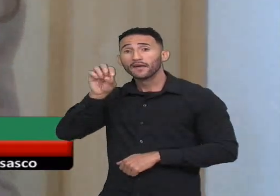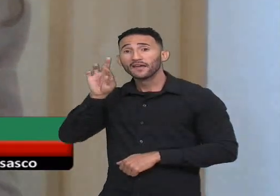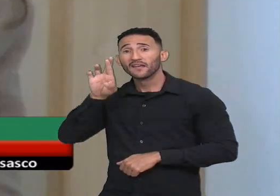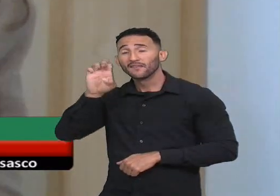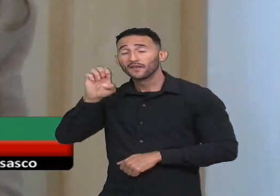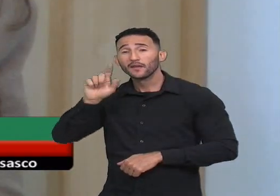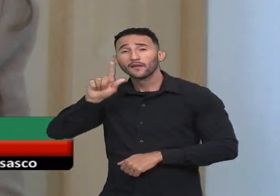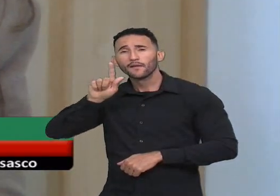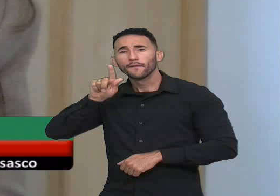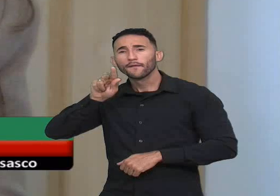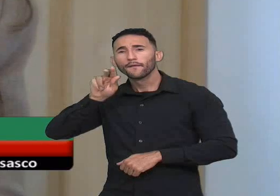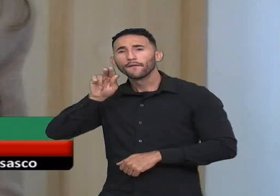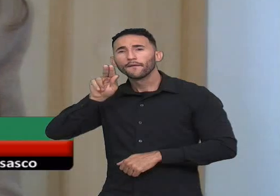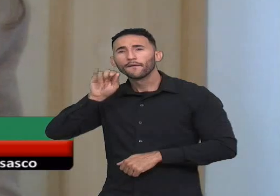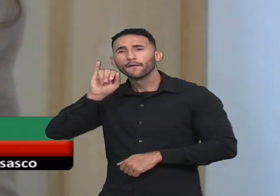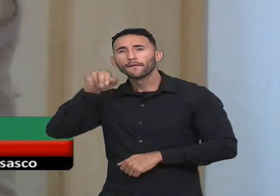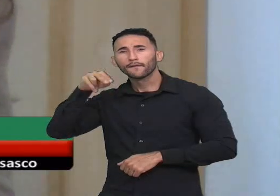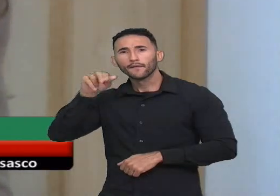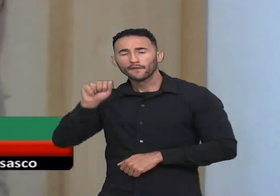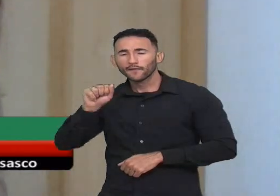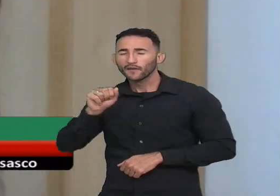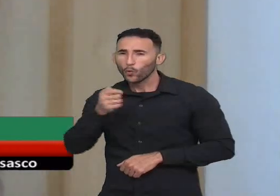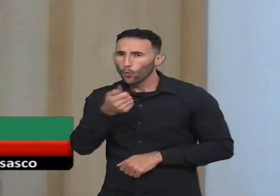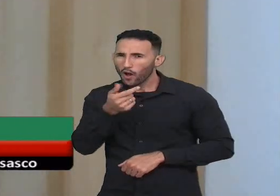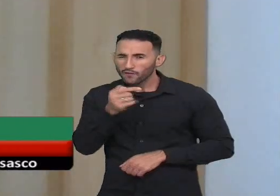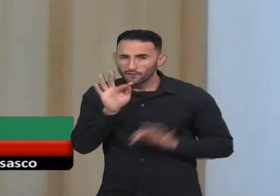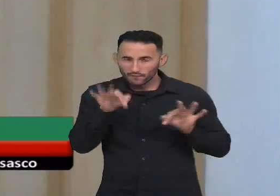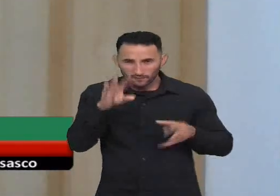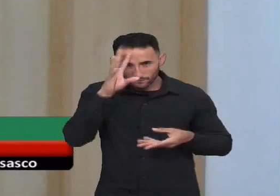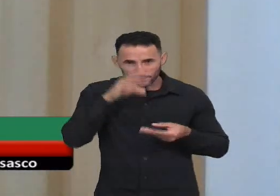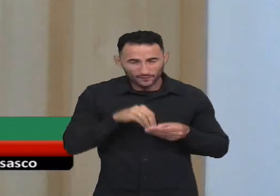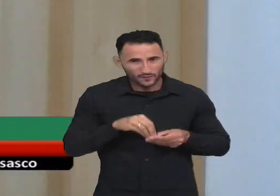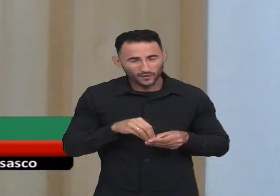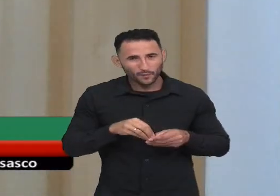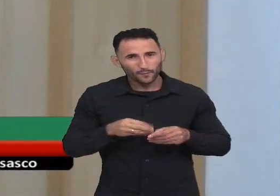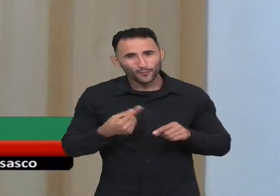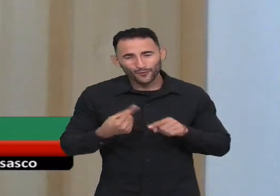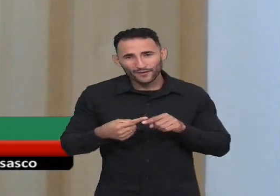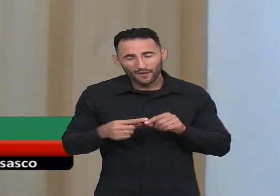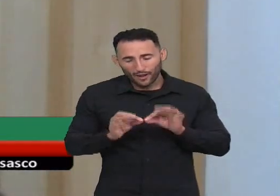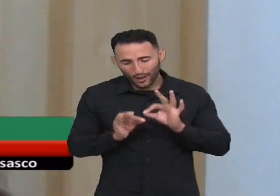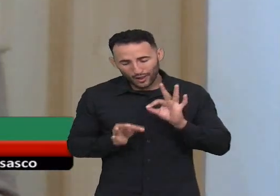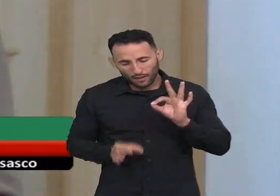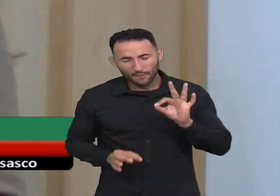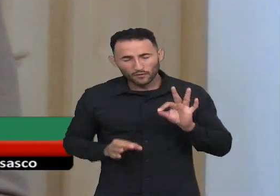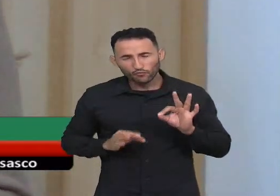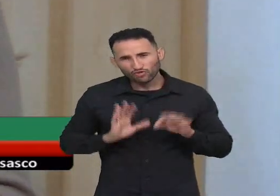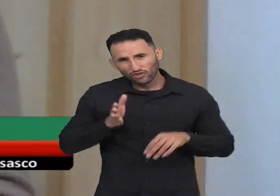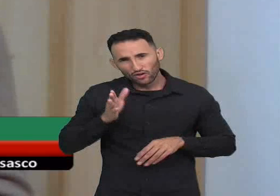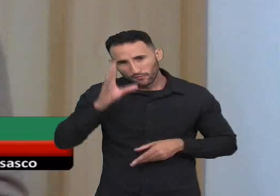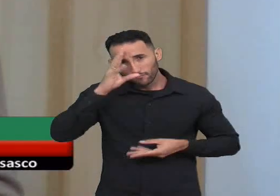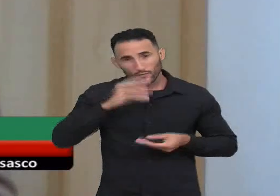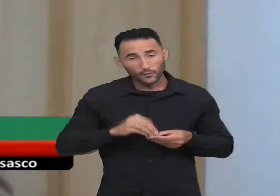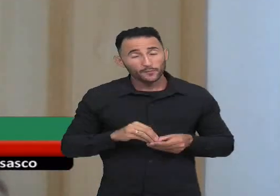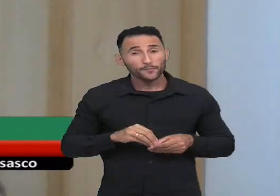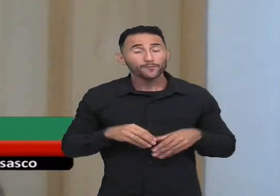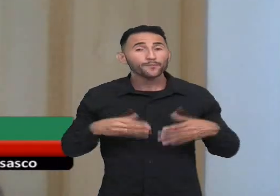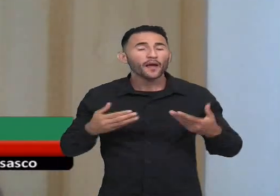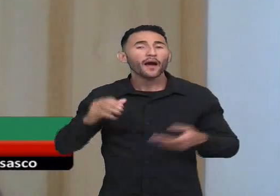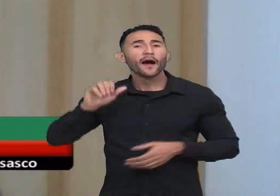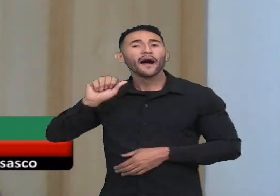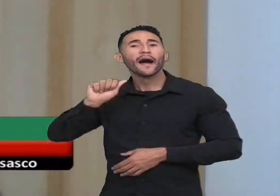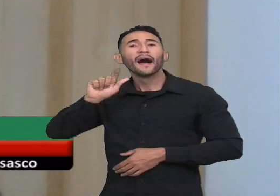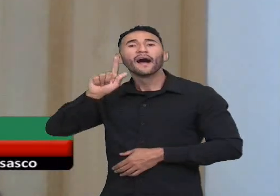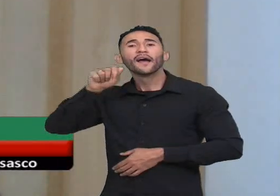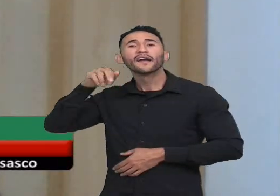só para concluir, presidente, como em bloco acabou ficando um pouquinho mais longo, mas eu vou concluir. Aguinaldo Garcia, o